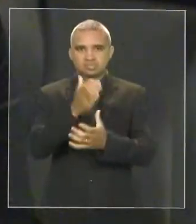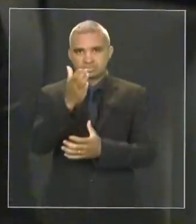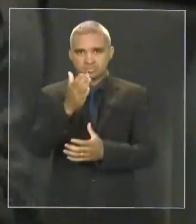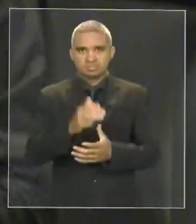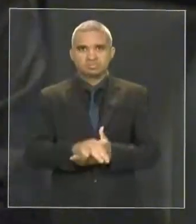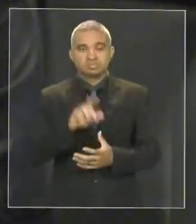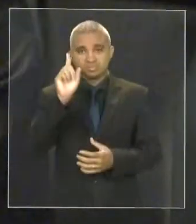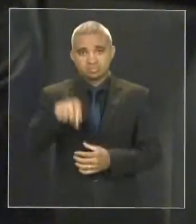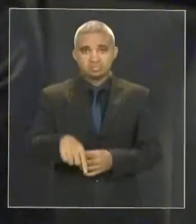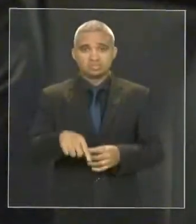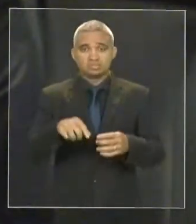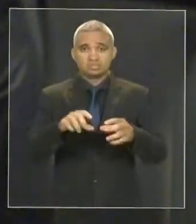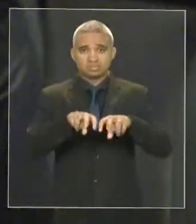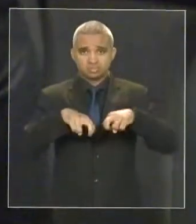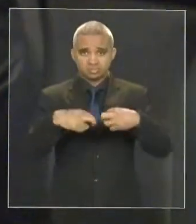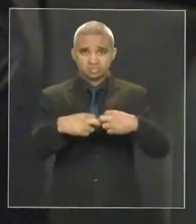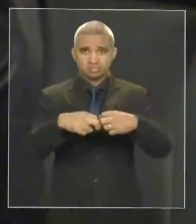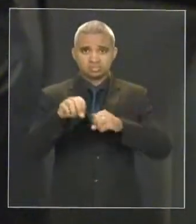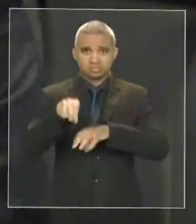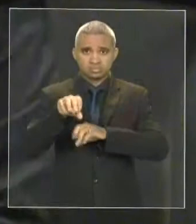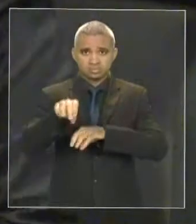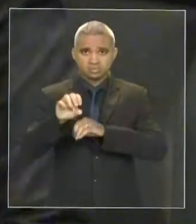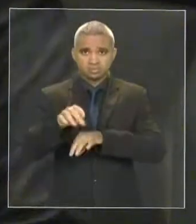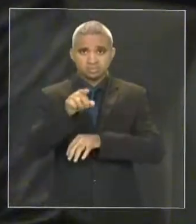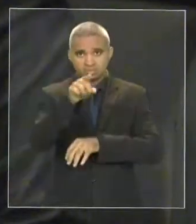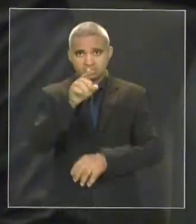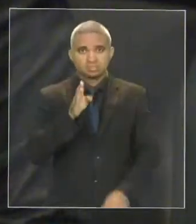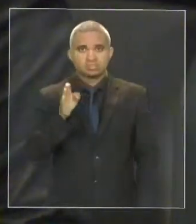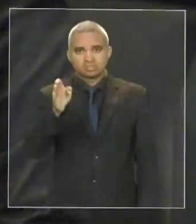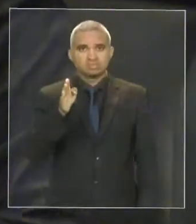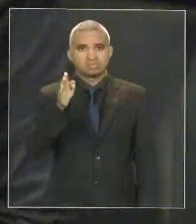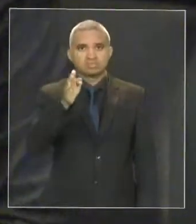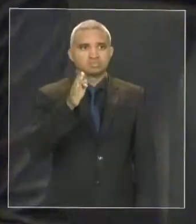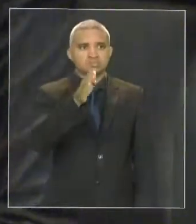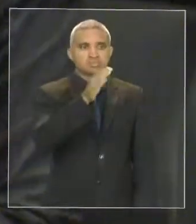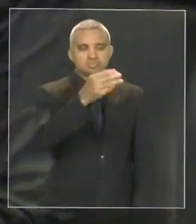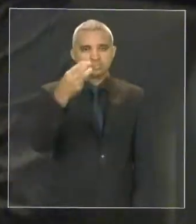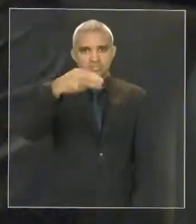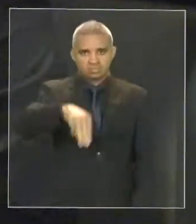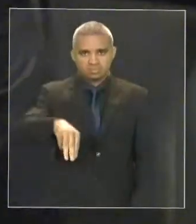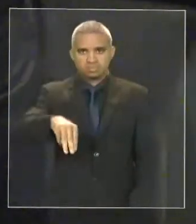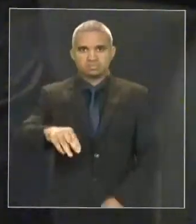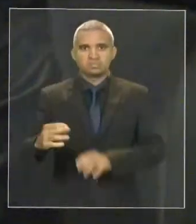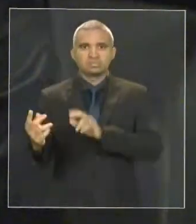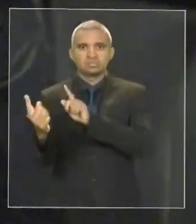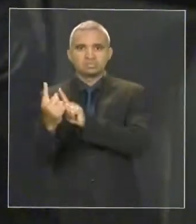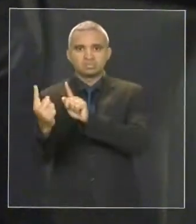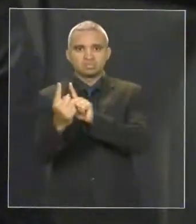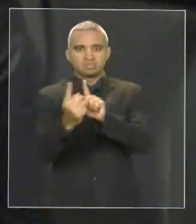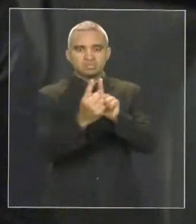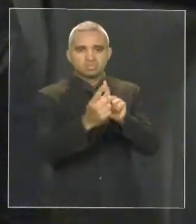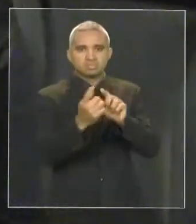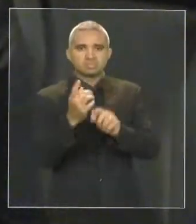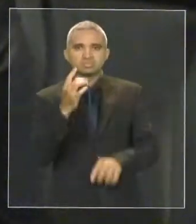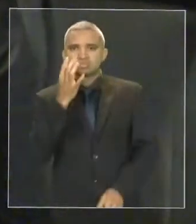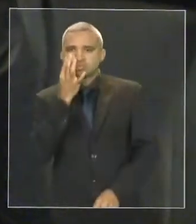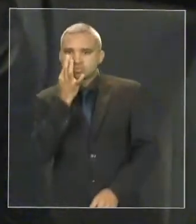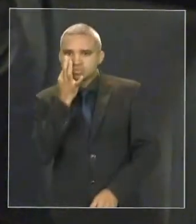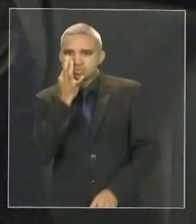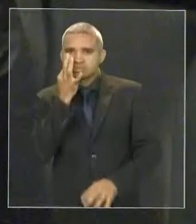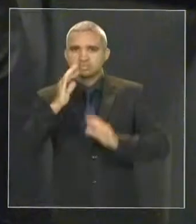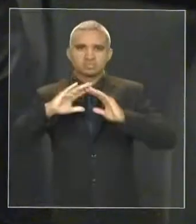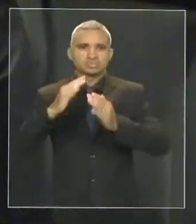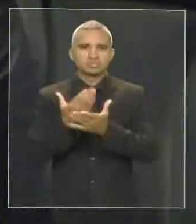dessa Casa, em rodar o Maranhão e acompanhar de perto a situação das nossas escolas estaduais, mas